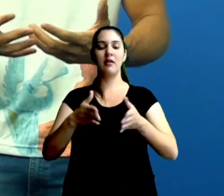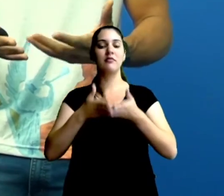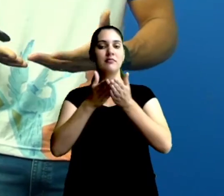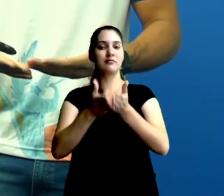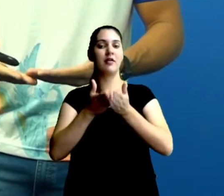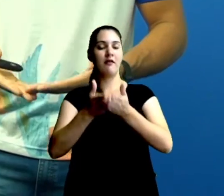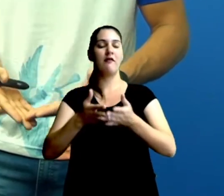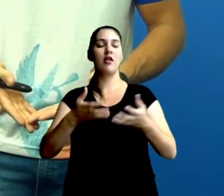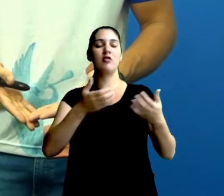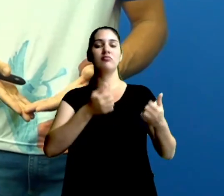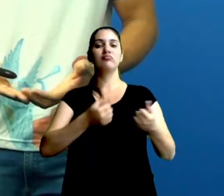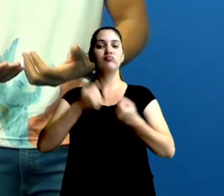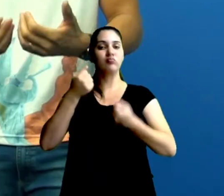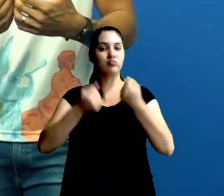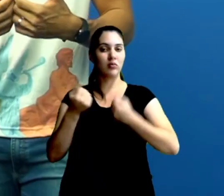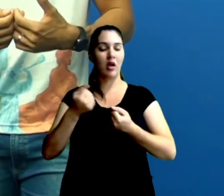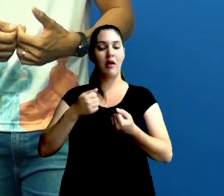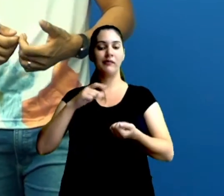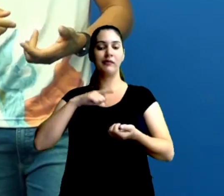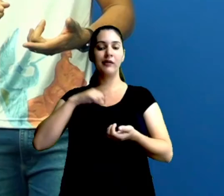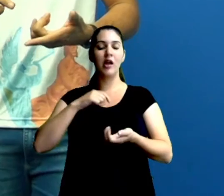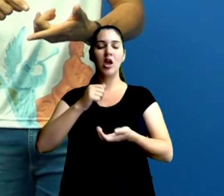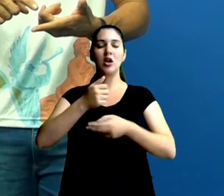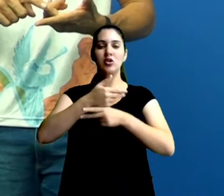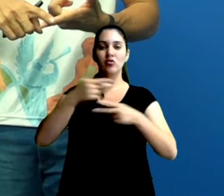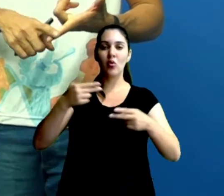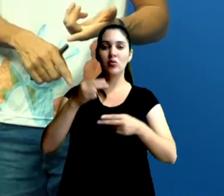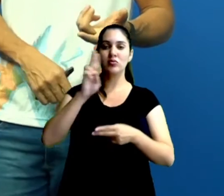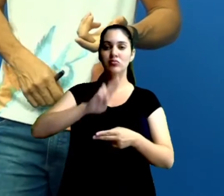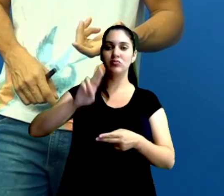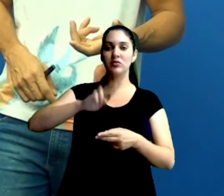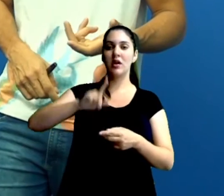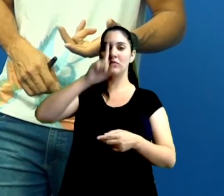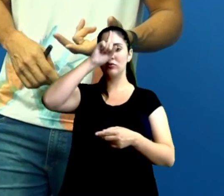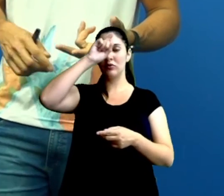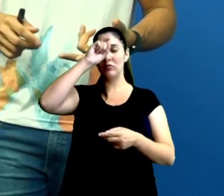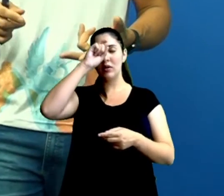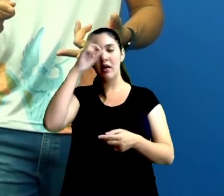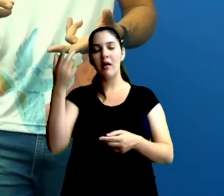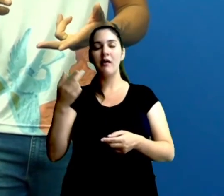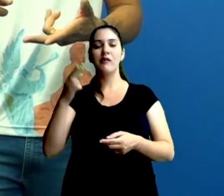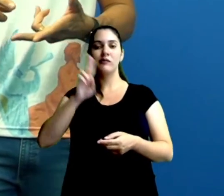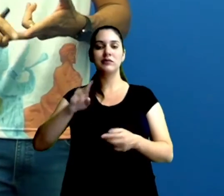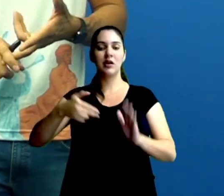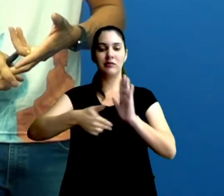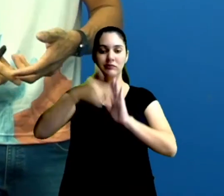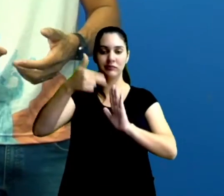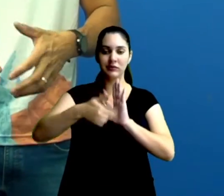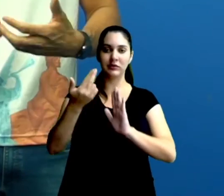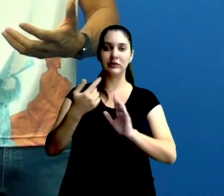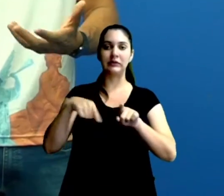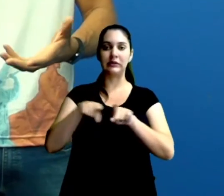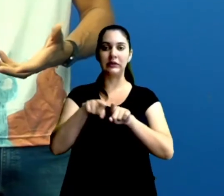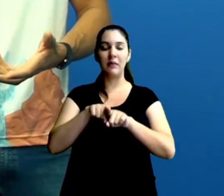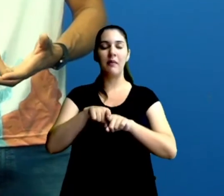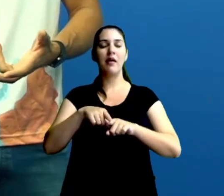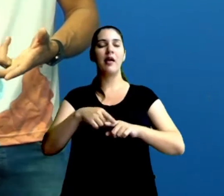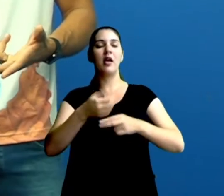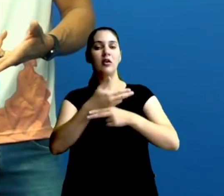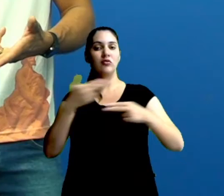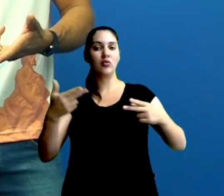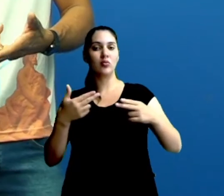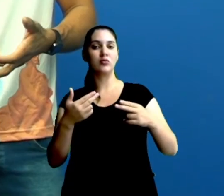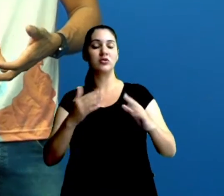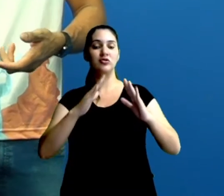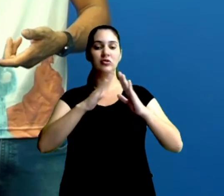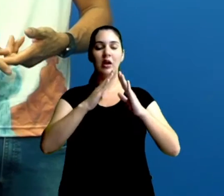os equipamentos hospitalares que são utilizados na realização de várias cirurgias, os equipamentos eletrodomésticos como